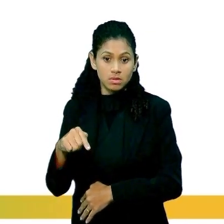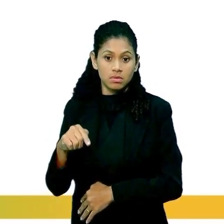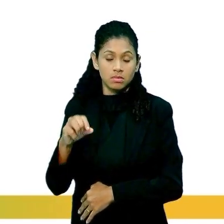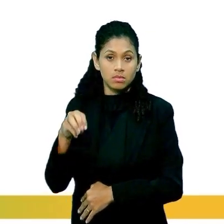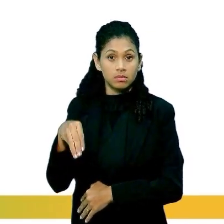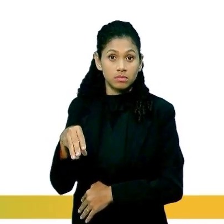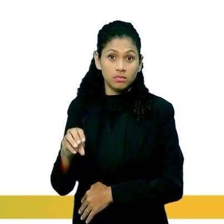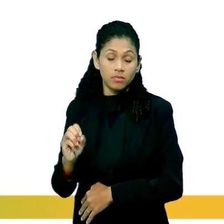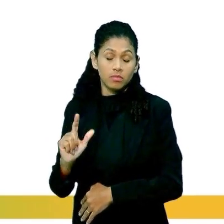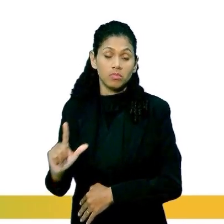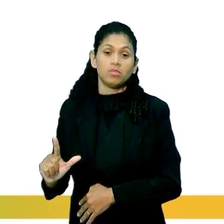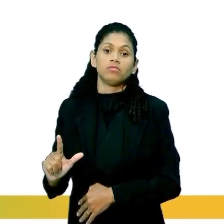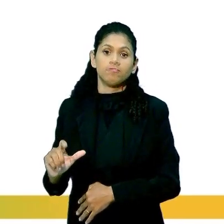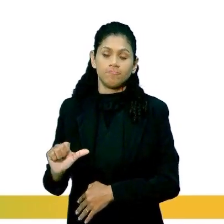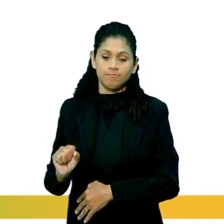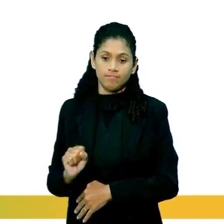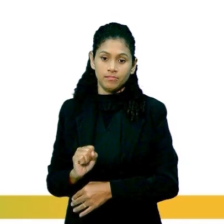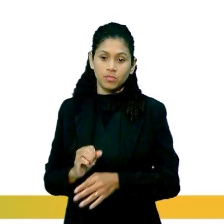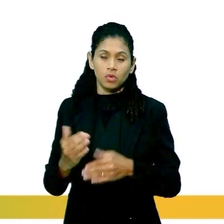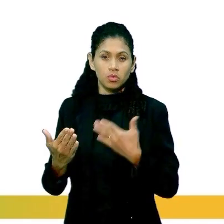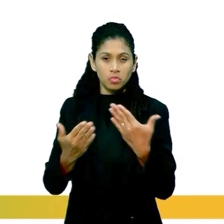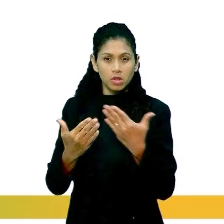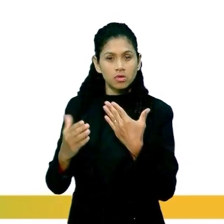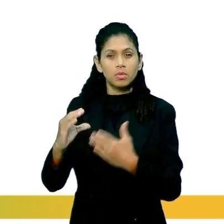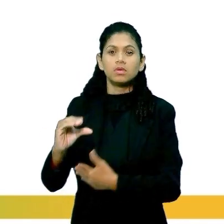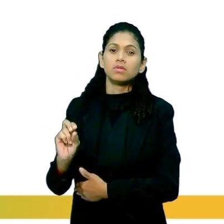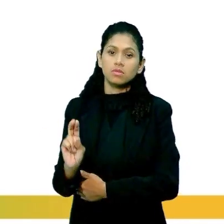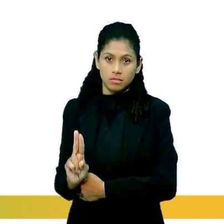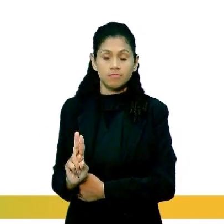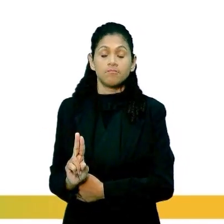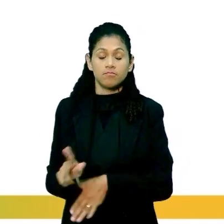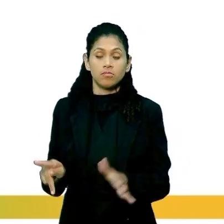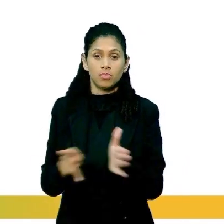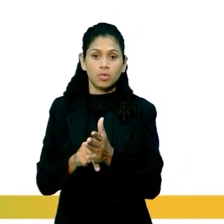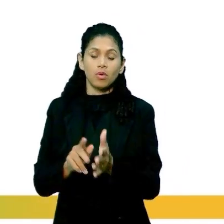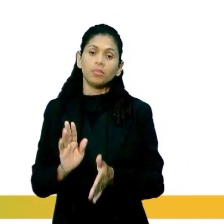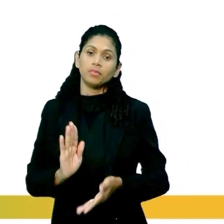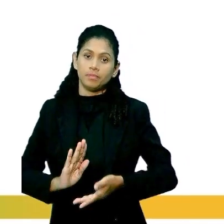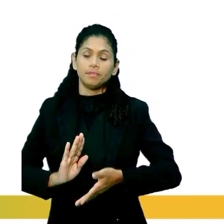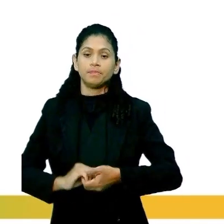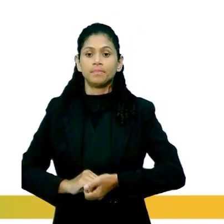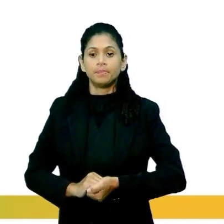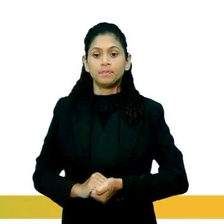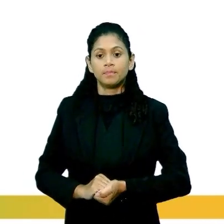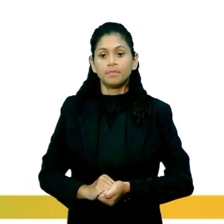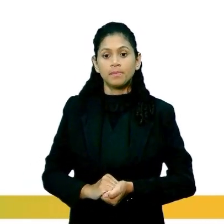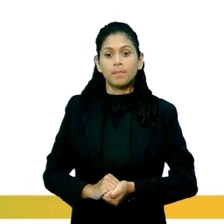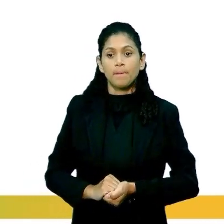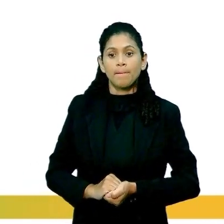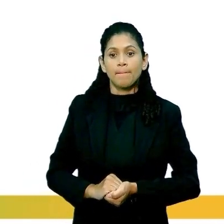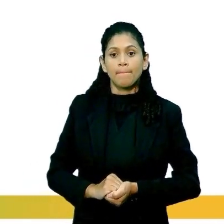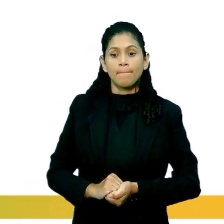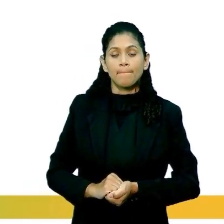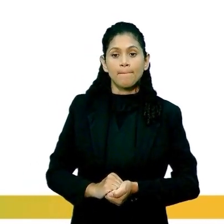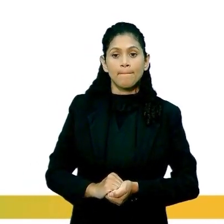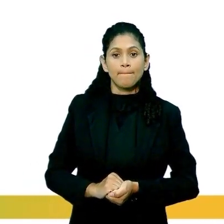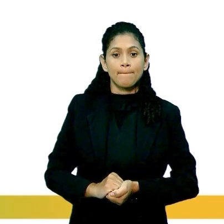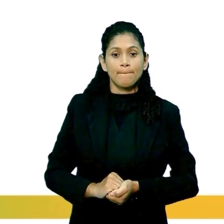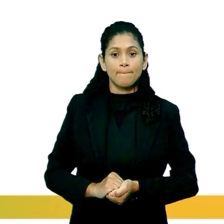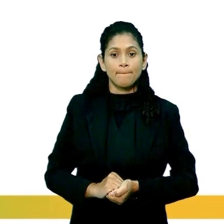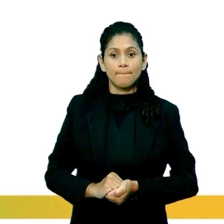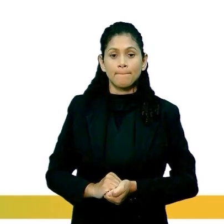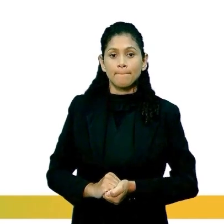0,047 mols. Aproximadamente 0,05 mols de cobre, uma moeda de 5 centavos. Tudo bem? Então, vamos